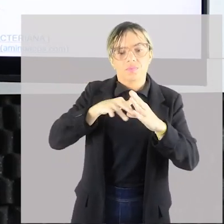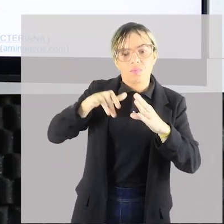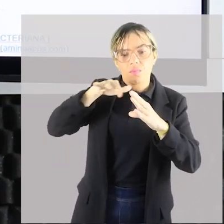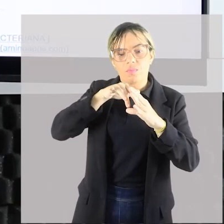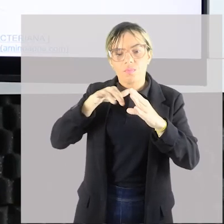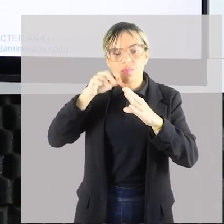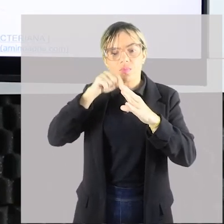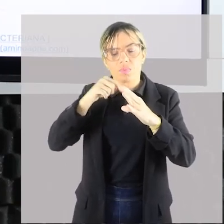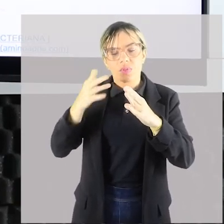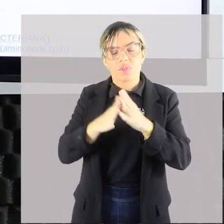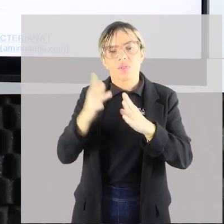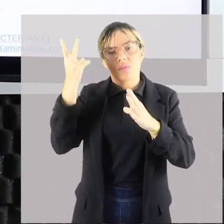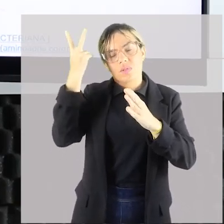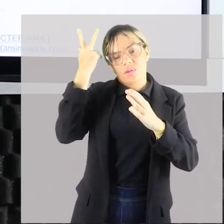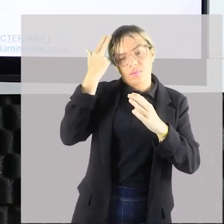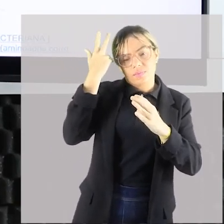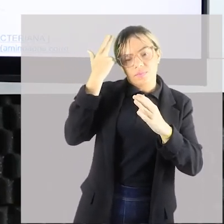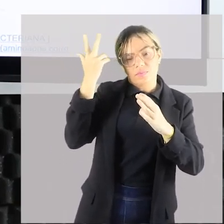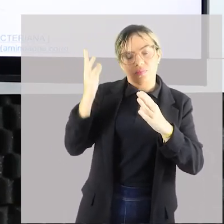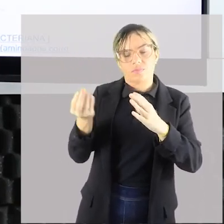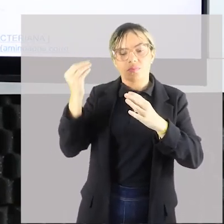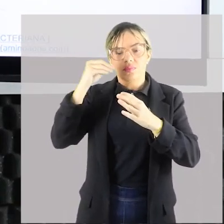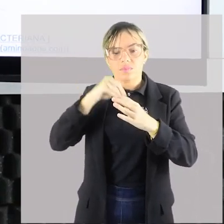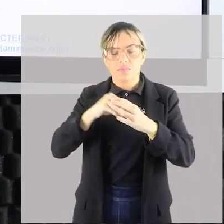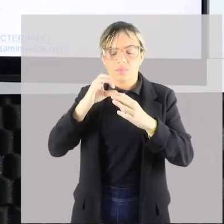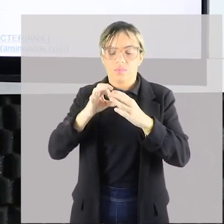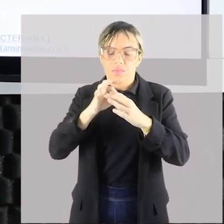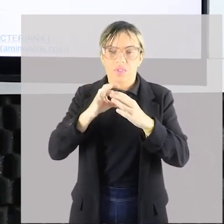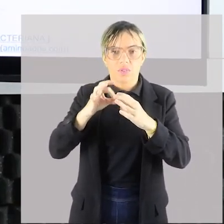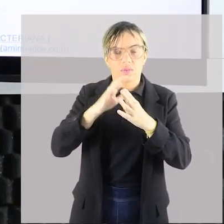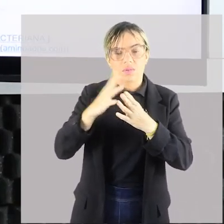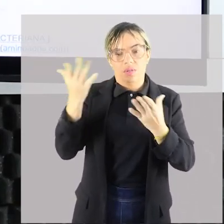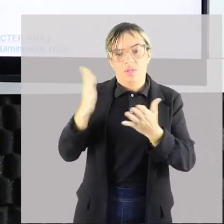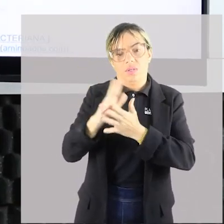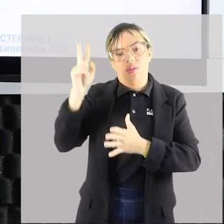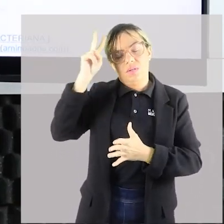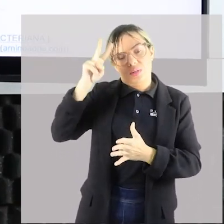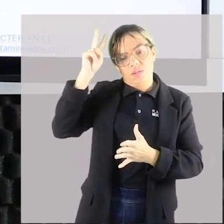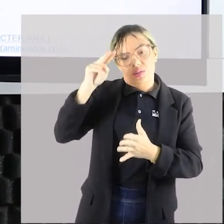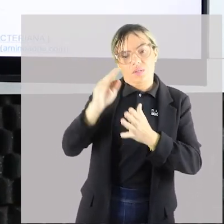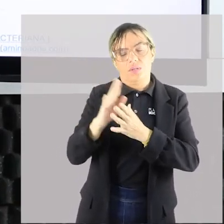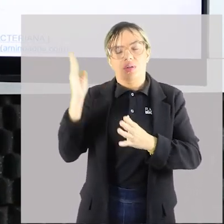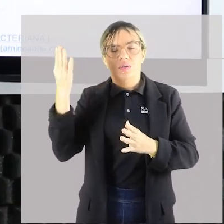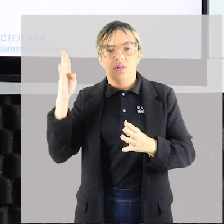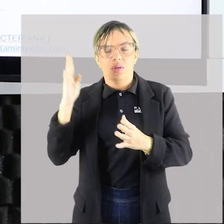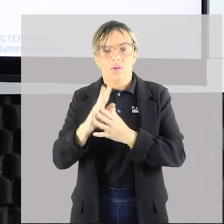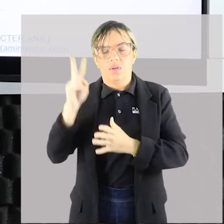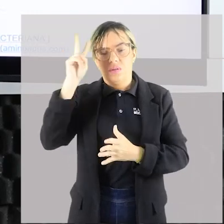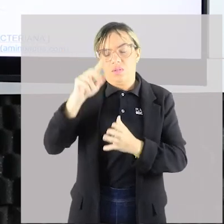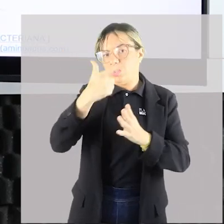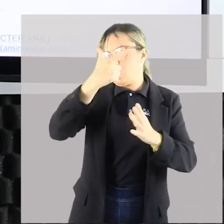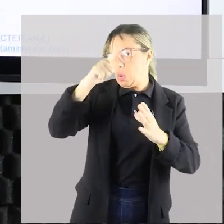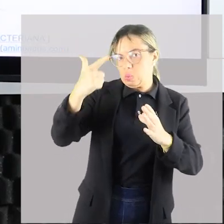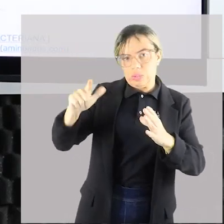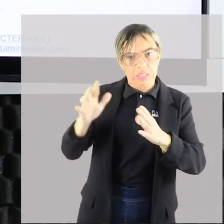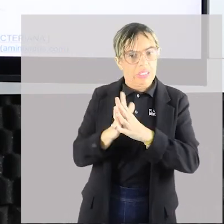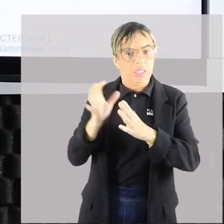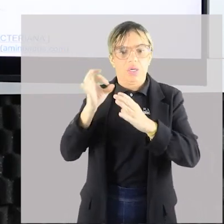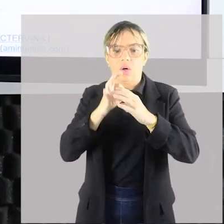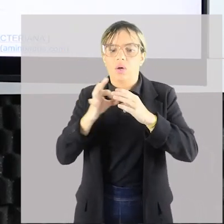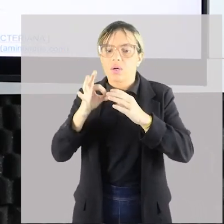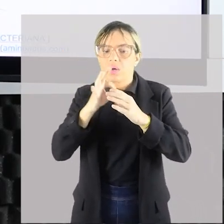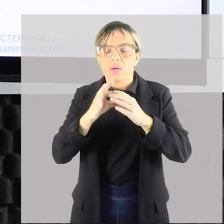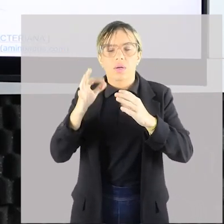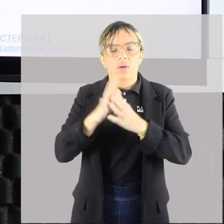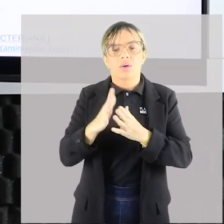que normalmente estaria ali inseridas as organelas, mas lembra que a célula bacteriana não tem organela, tá